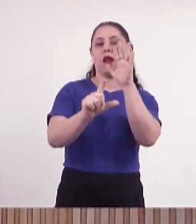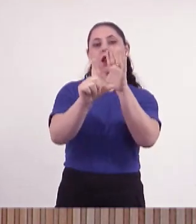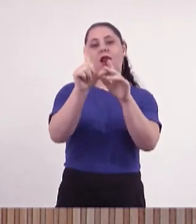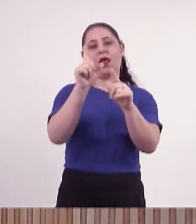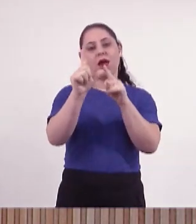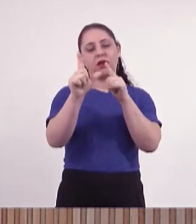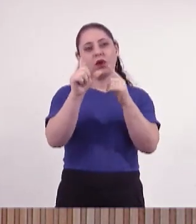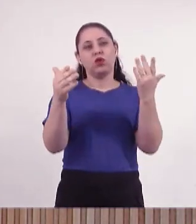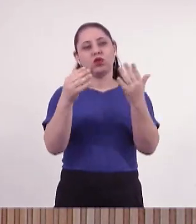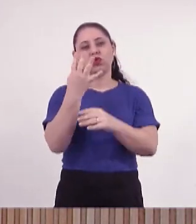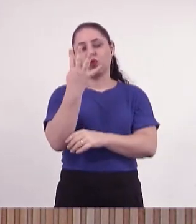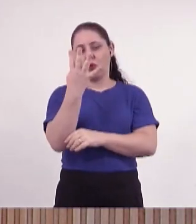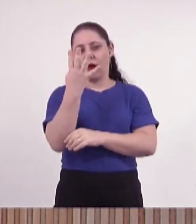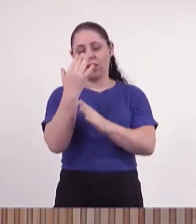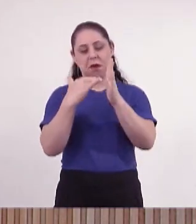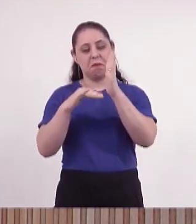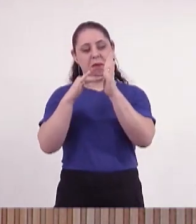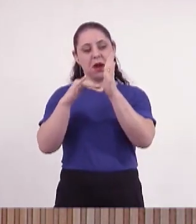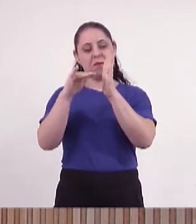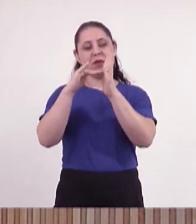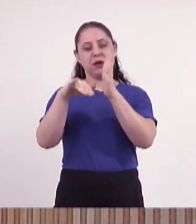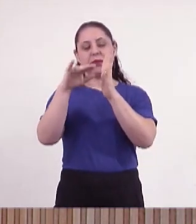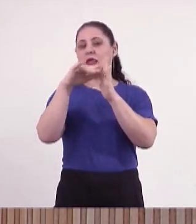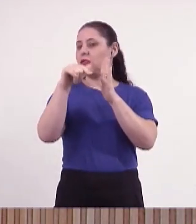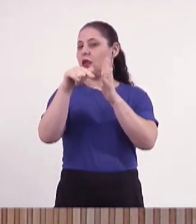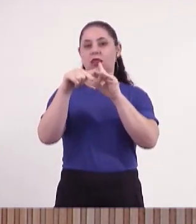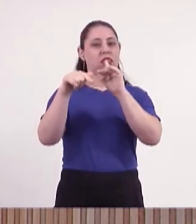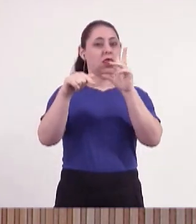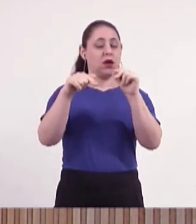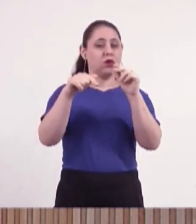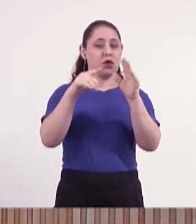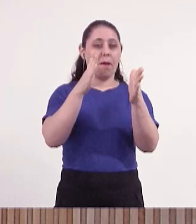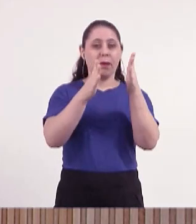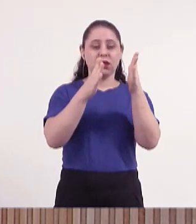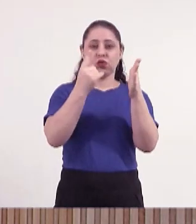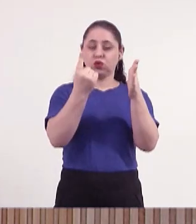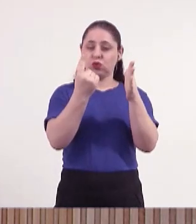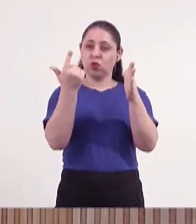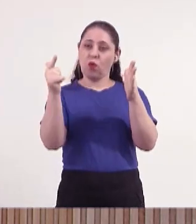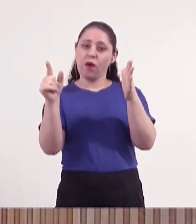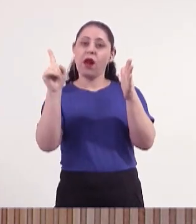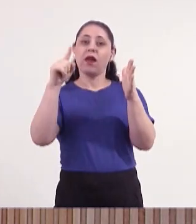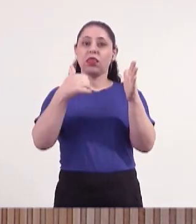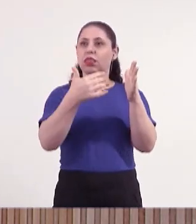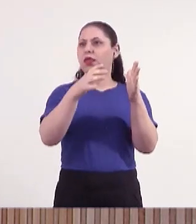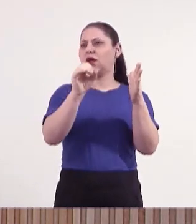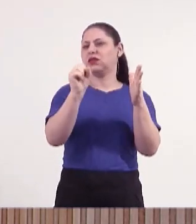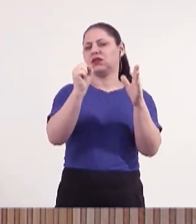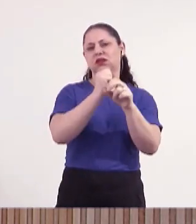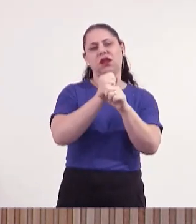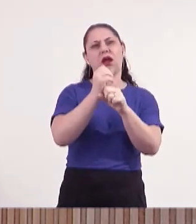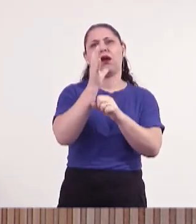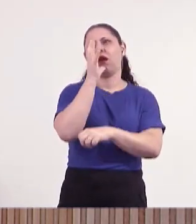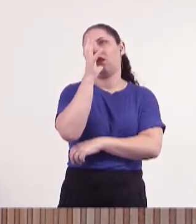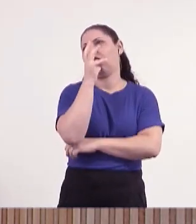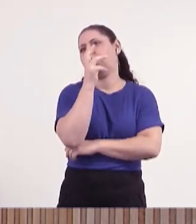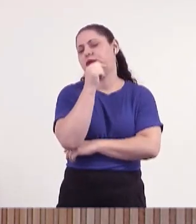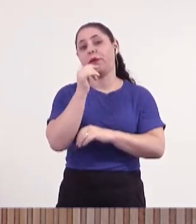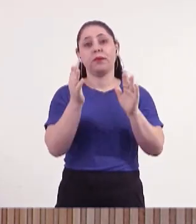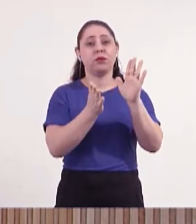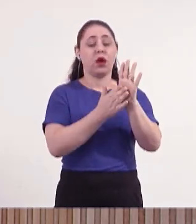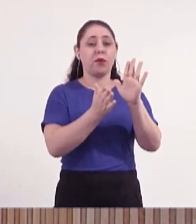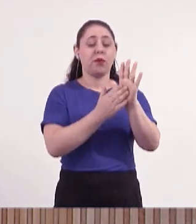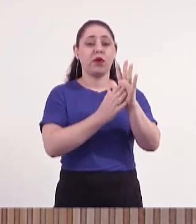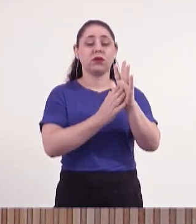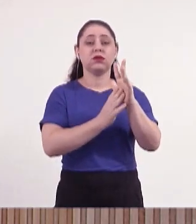Hoje são apenas 4 níveis e não 7, e o intervalo entre um nível e outro é de 10 anos. Então, pela proposta do Poder